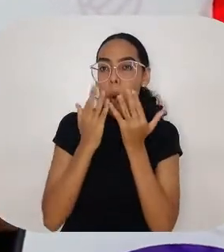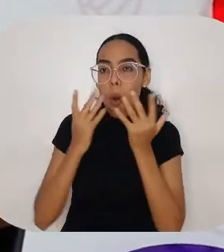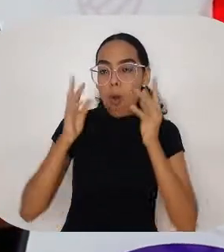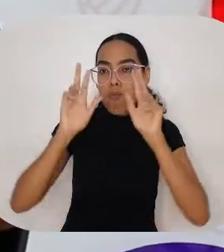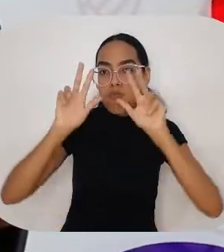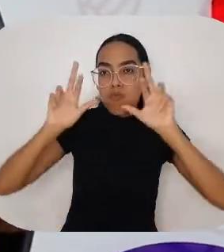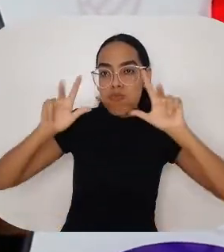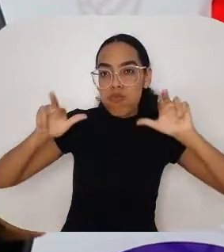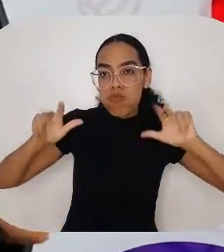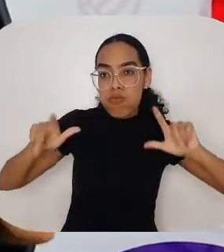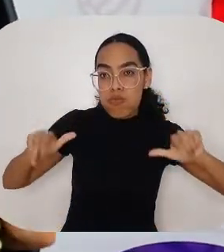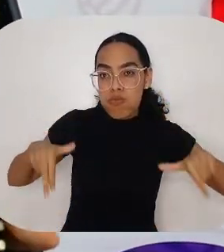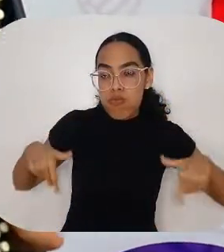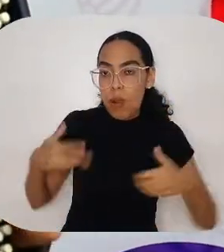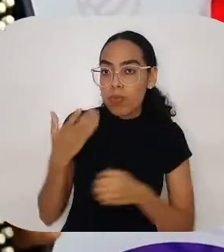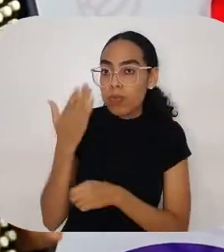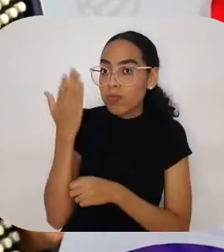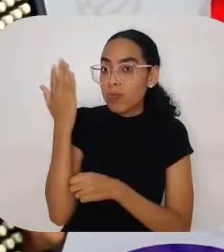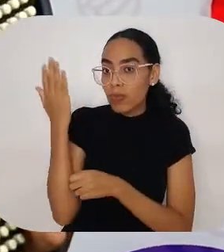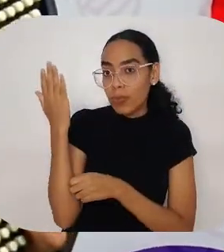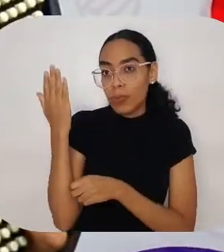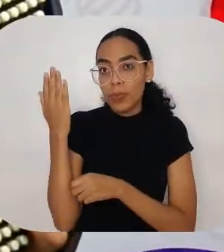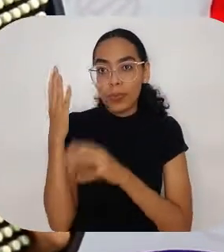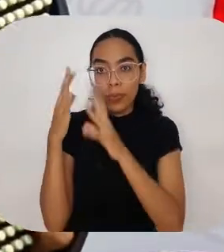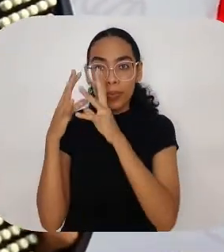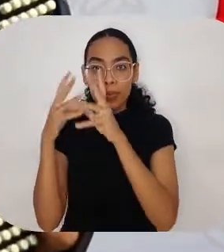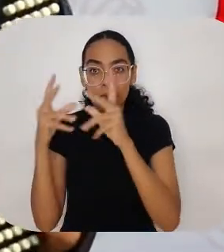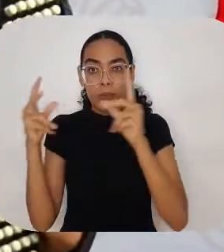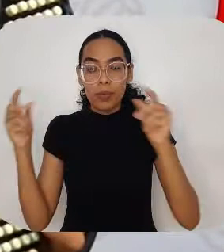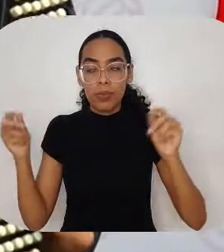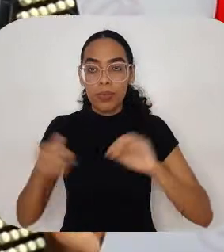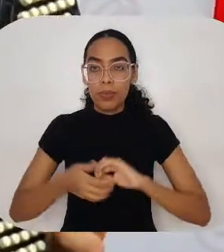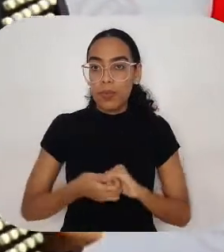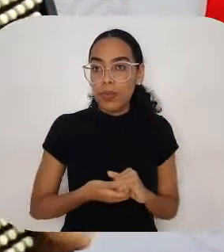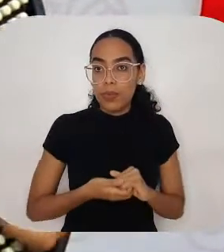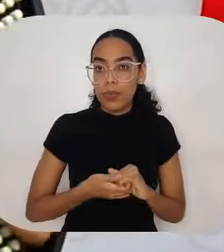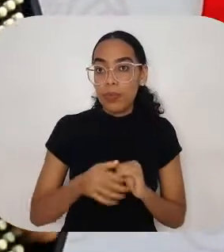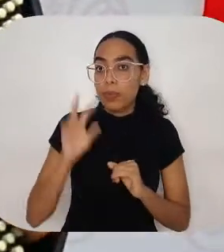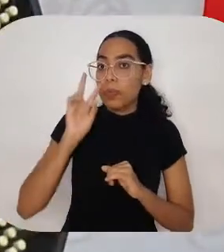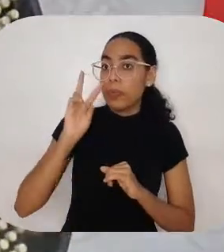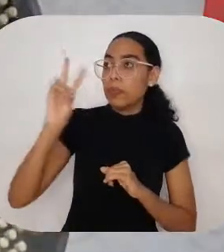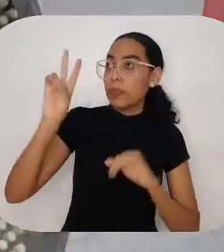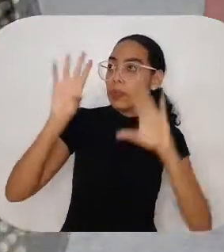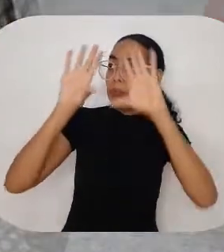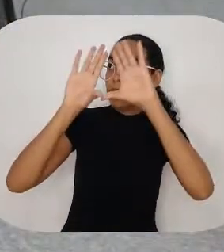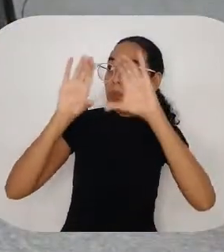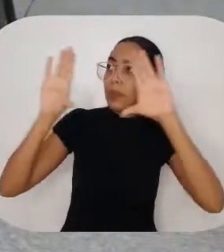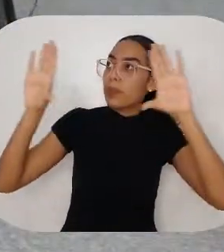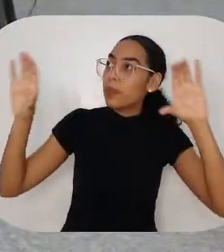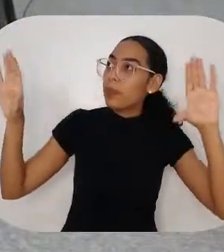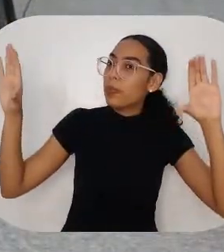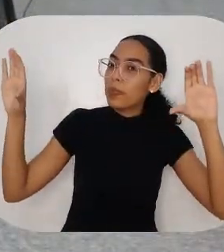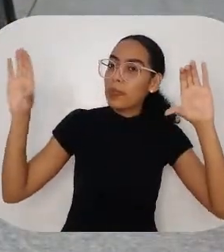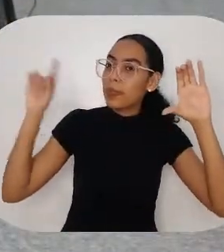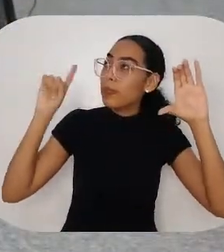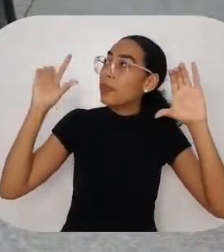balão boticou. Como no céu vai sumindo. Olha pro céu, meu